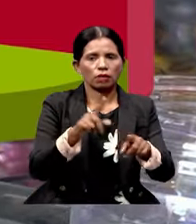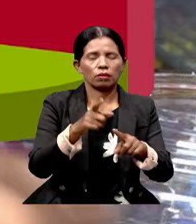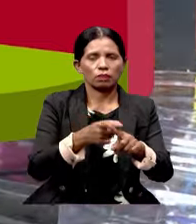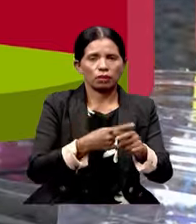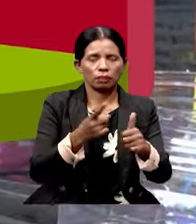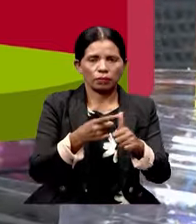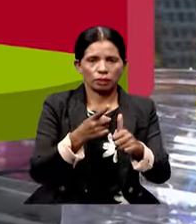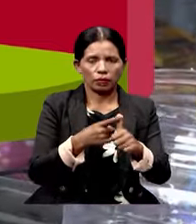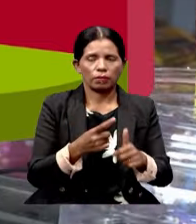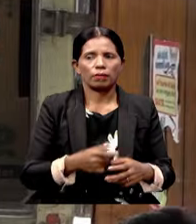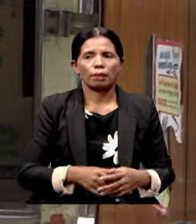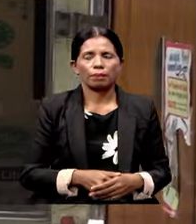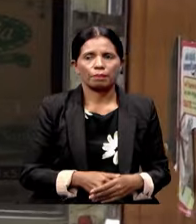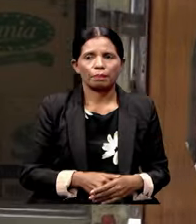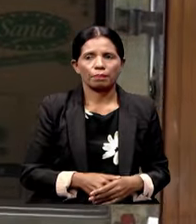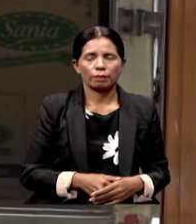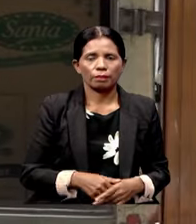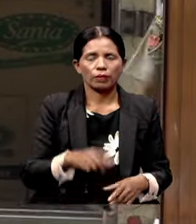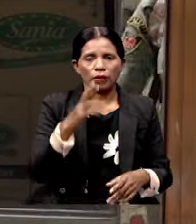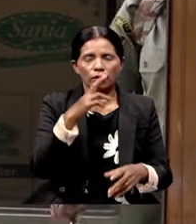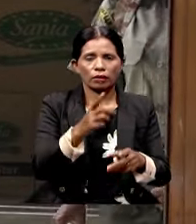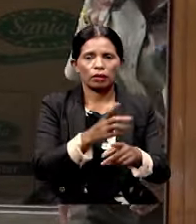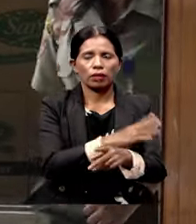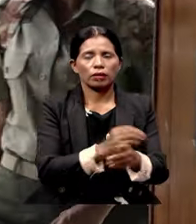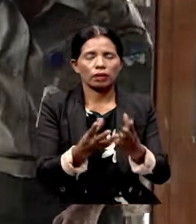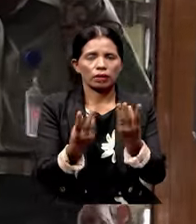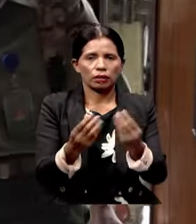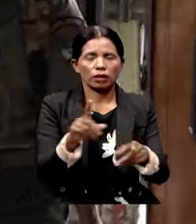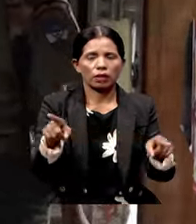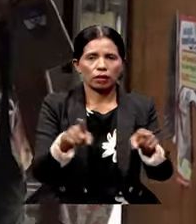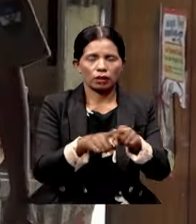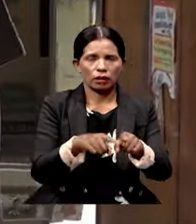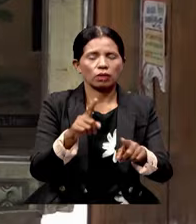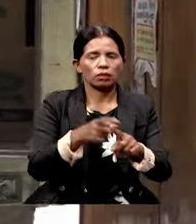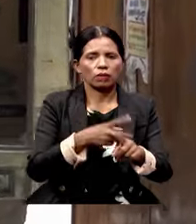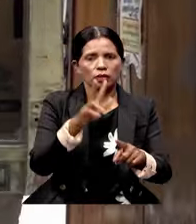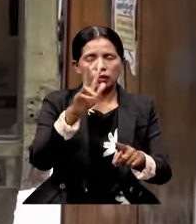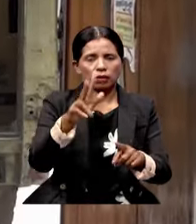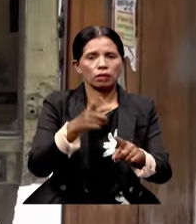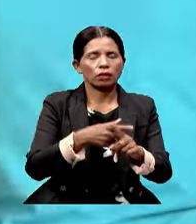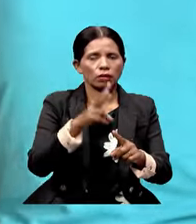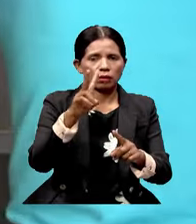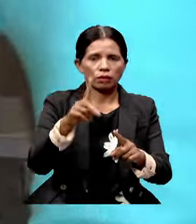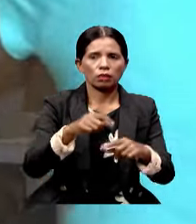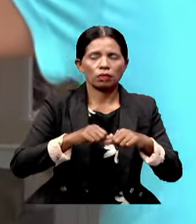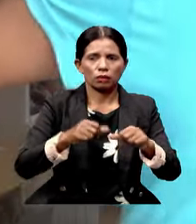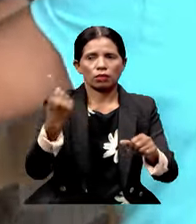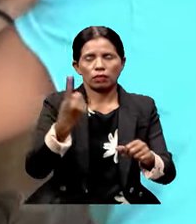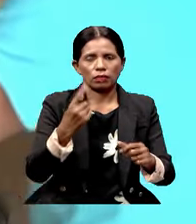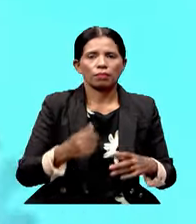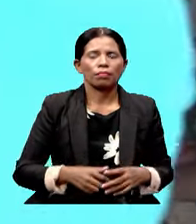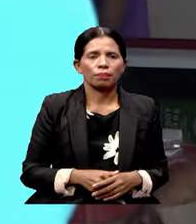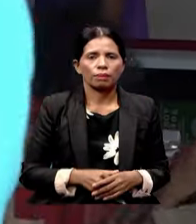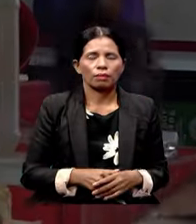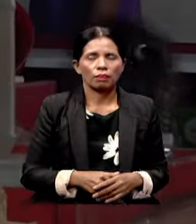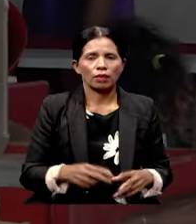hulu. Folin trigo kilograma ida ia trimestre da toluk compara ho trimestre da ruak no da hulu continua mantein.